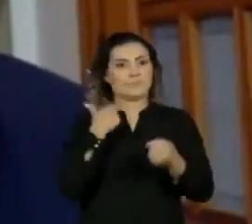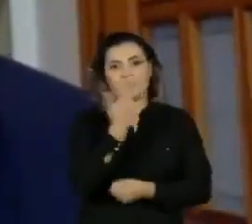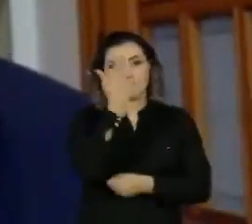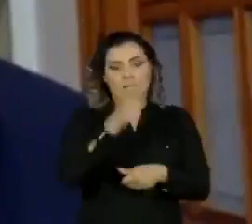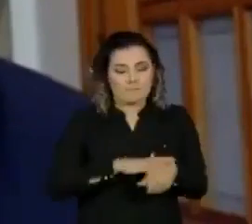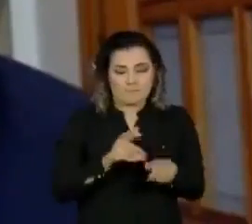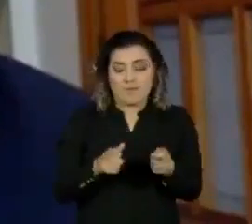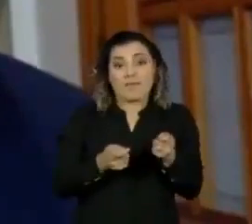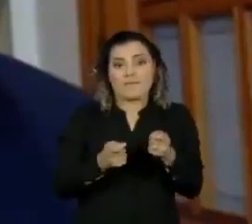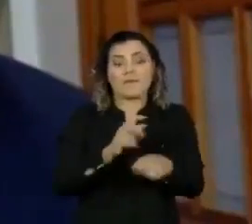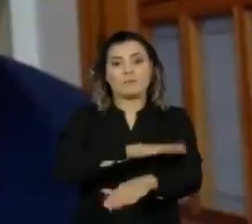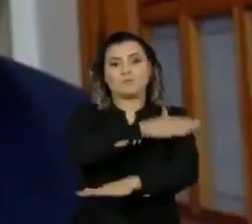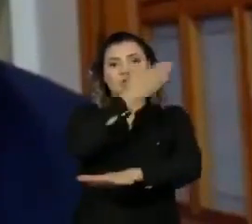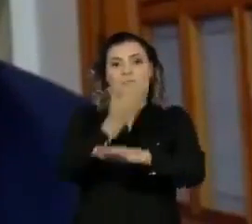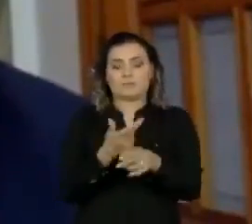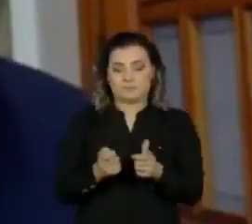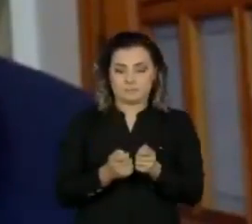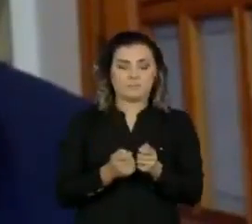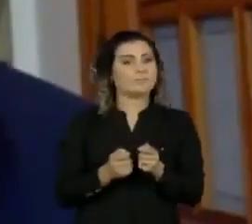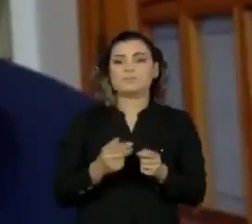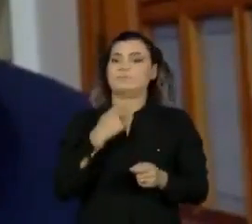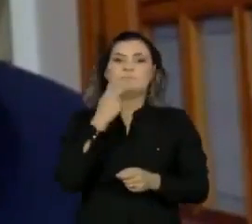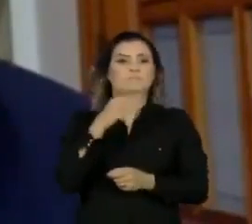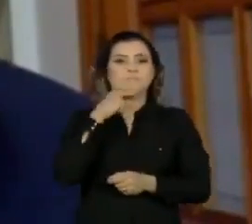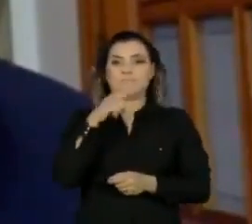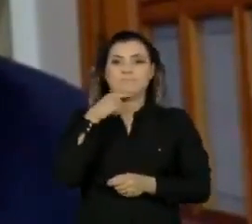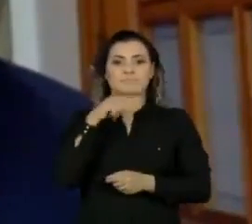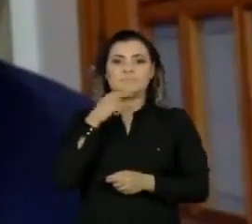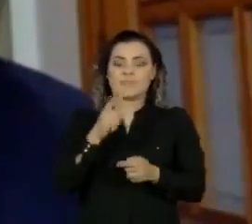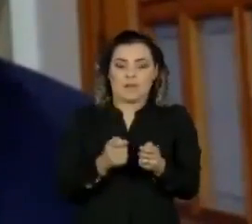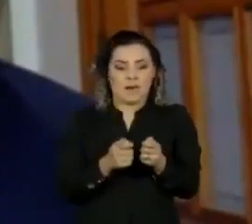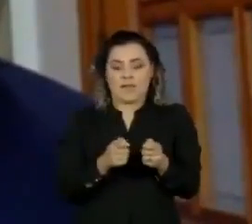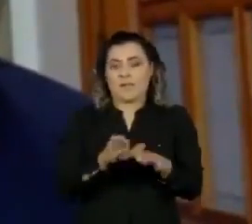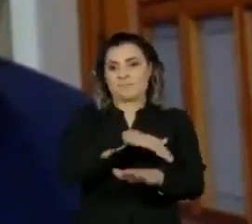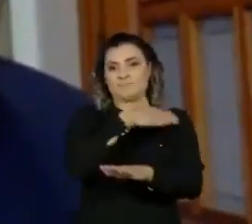Eles não vão conseguir e possivelmente vão exceder o tempo e a forma de uso.